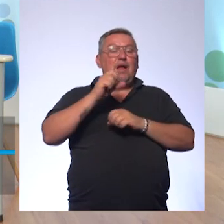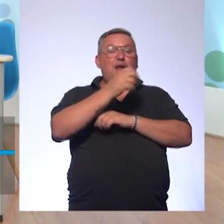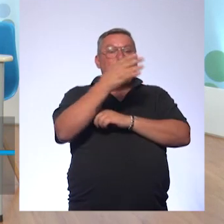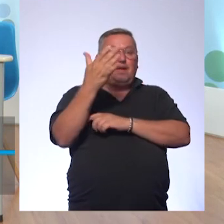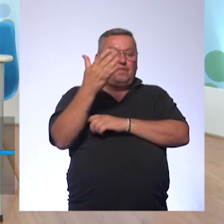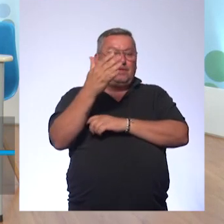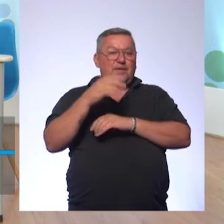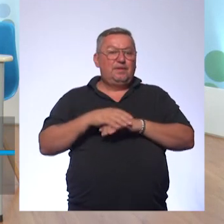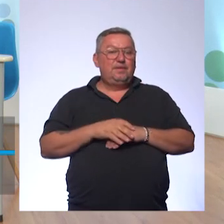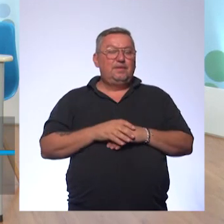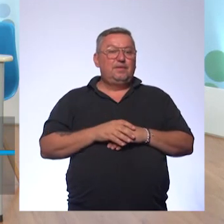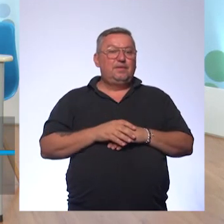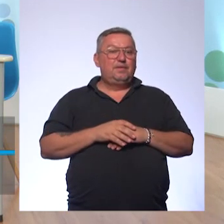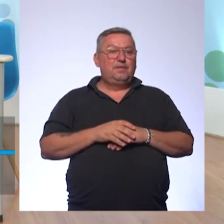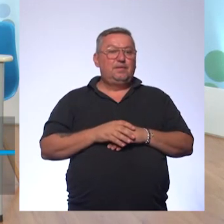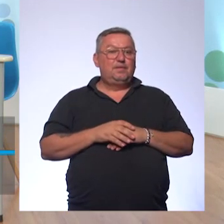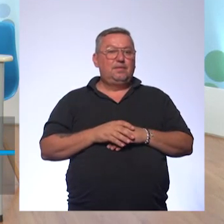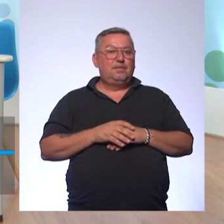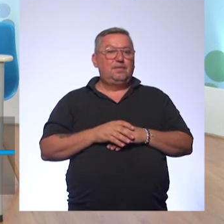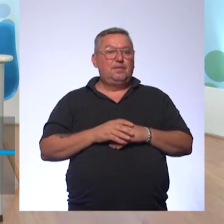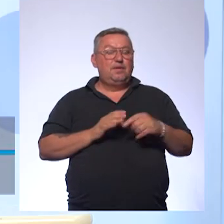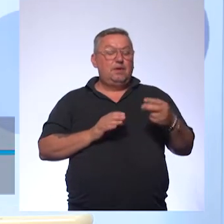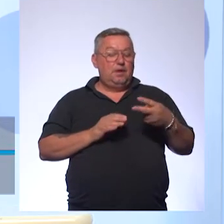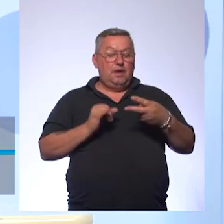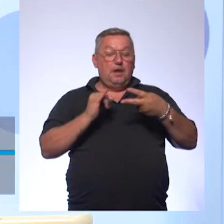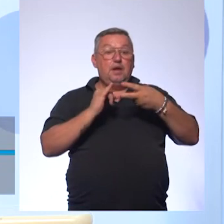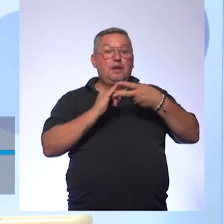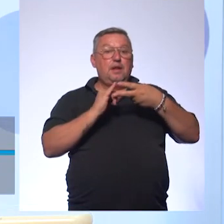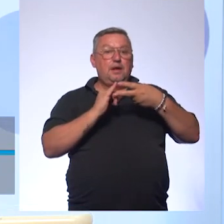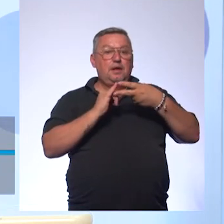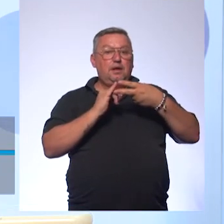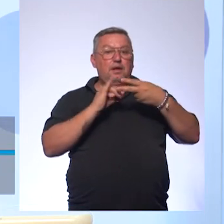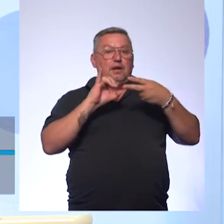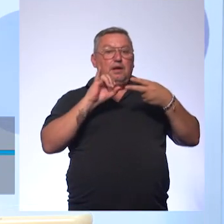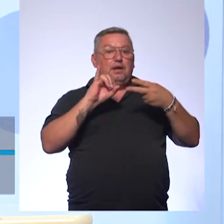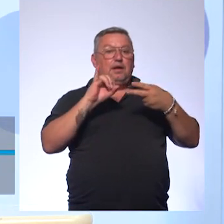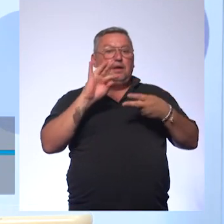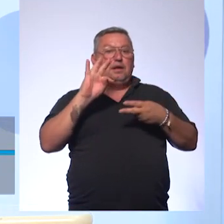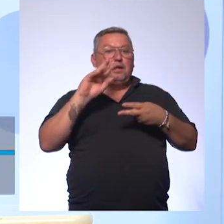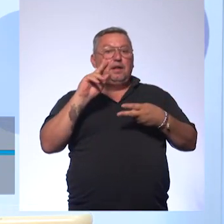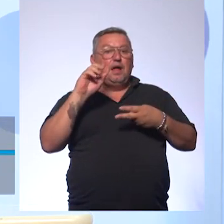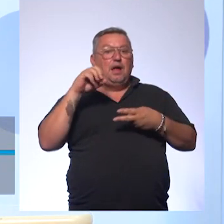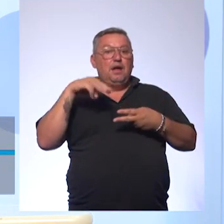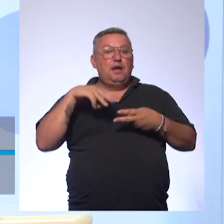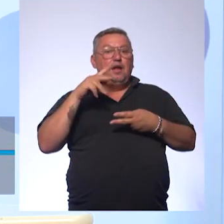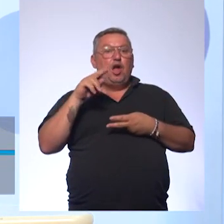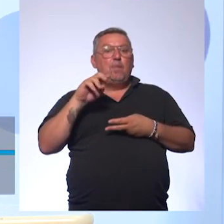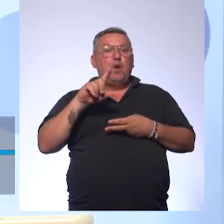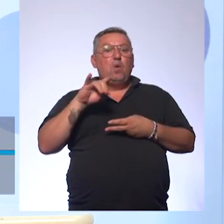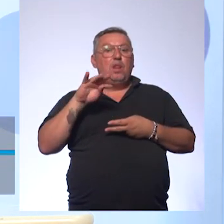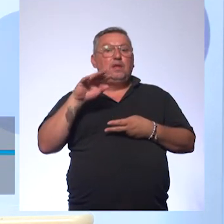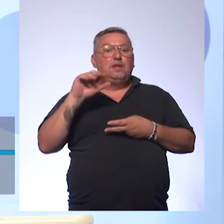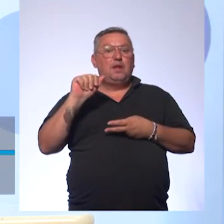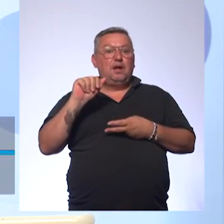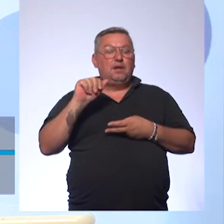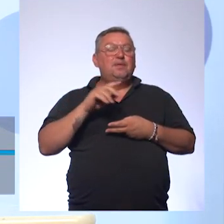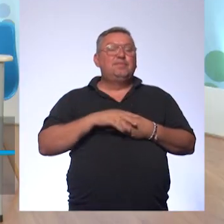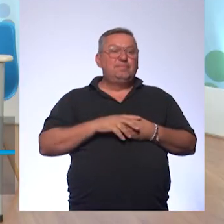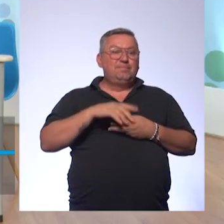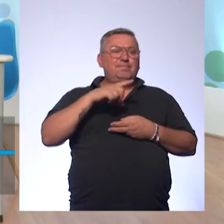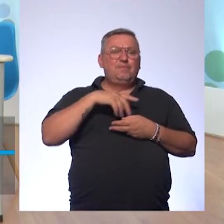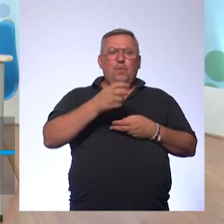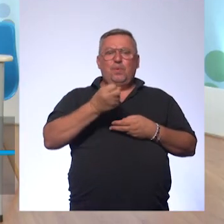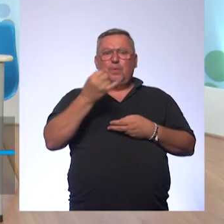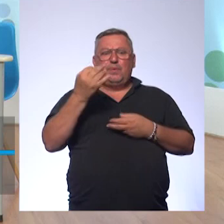tudo mais, enfim, é uma catástrofe, né? Se você pegar, eu lembro quando eu estava na escola, eu estava dando aula